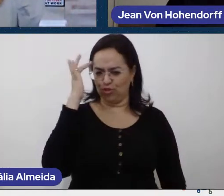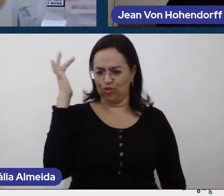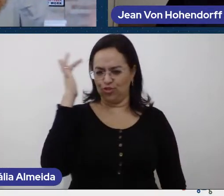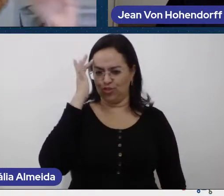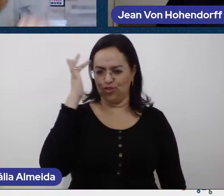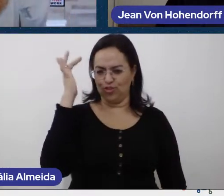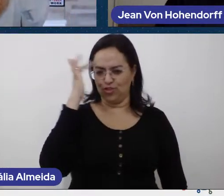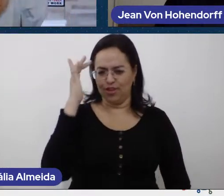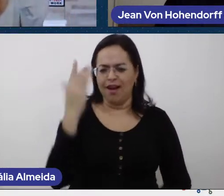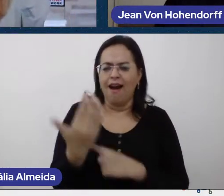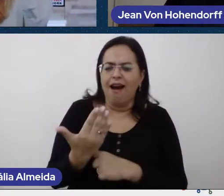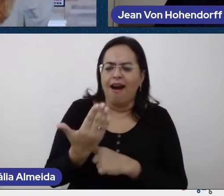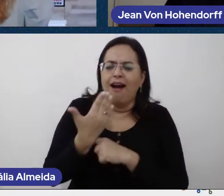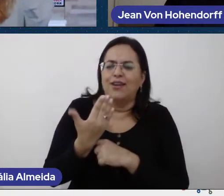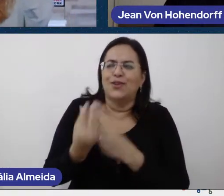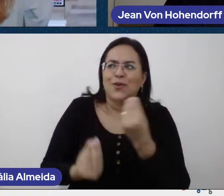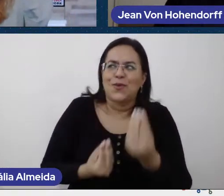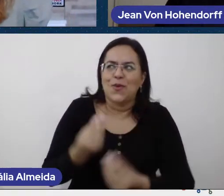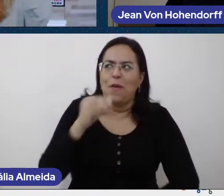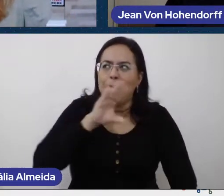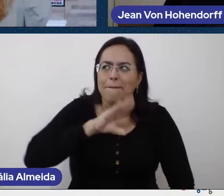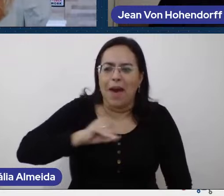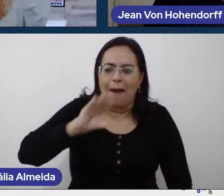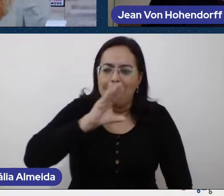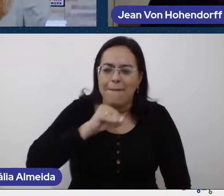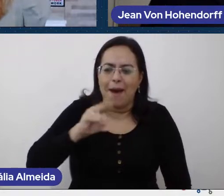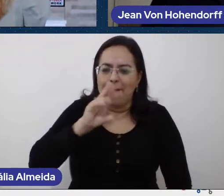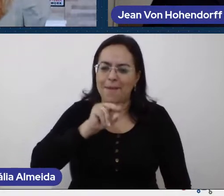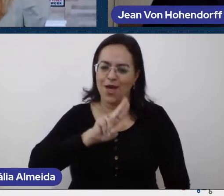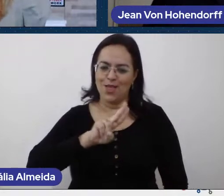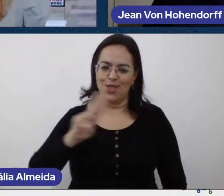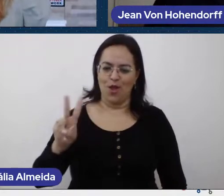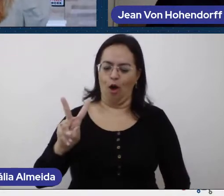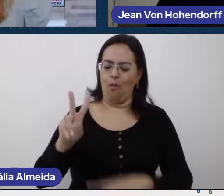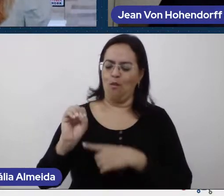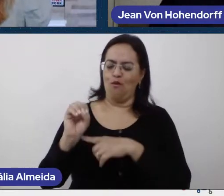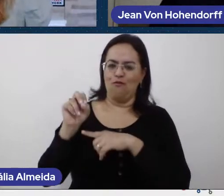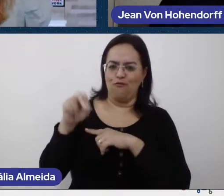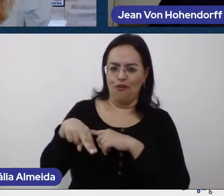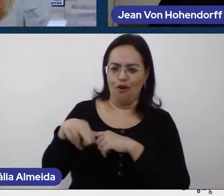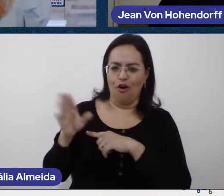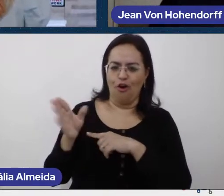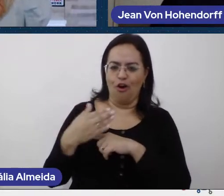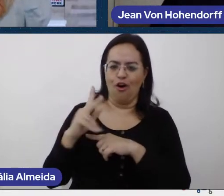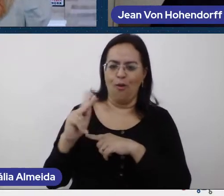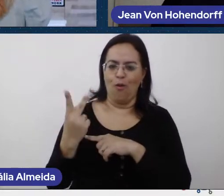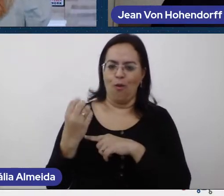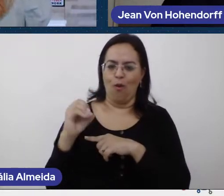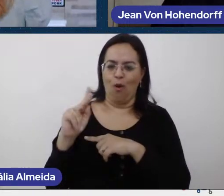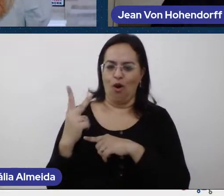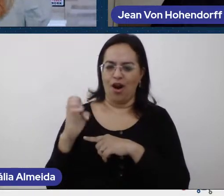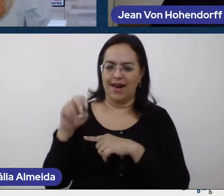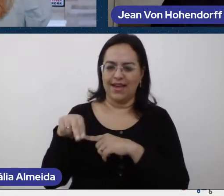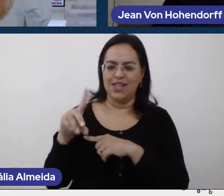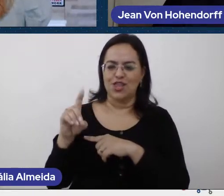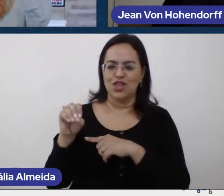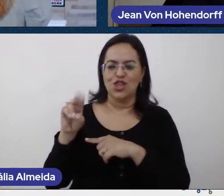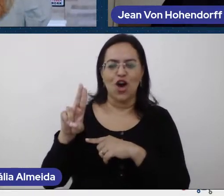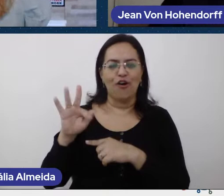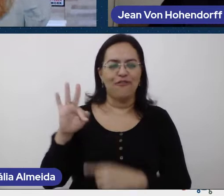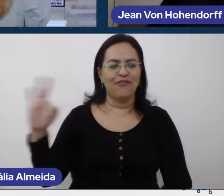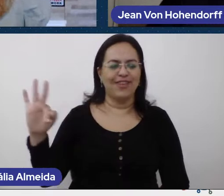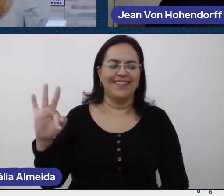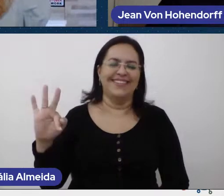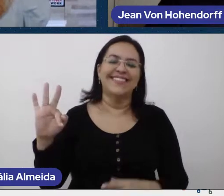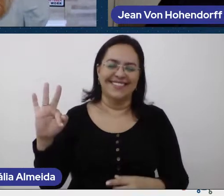uma ajudinha a ele para pronunciar o nome dele. Professor, seja muito bem-vindo. Aqui é uma honra que o